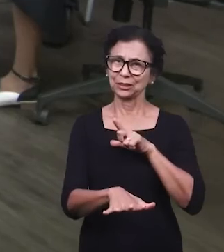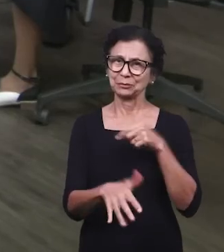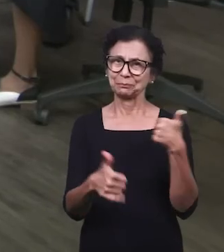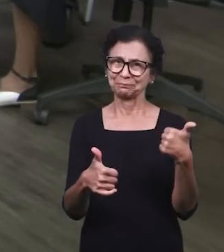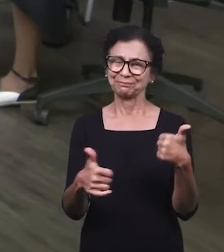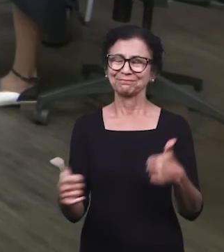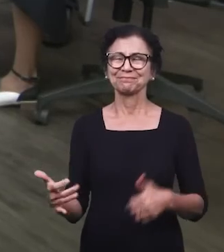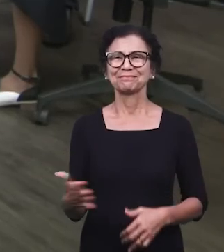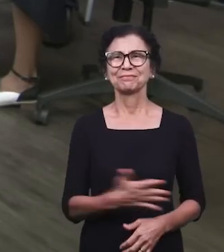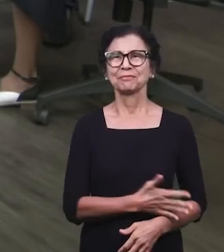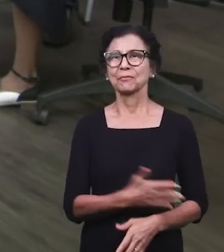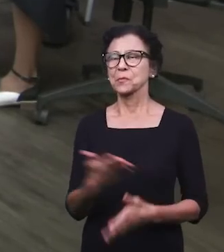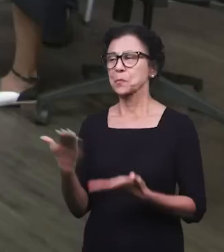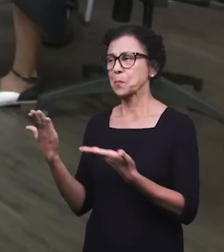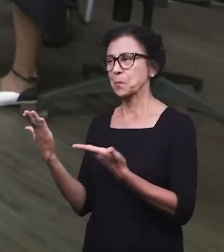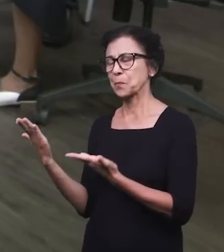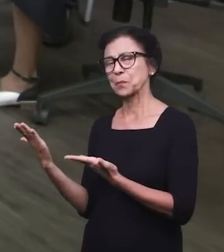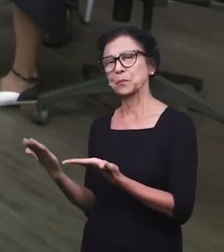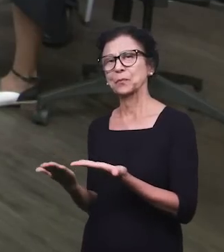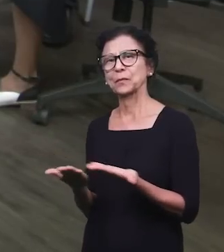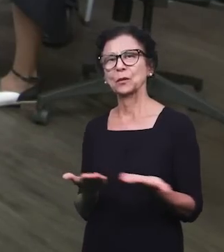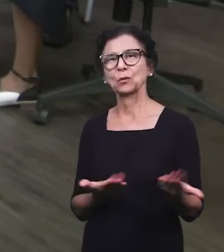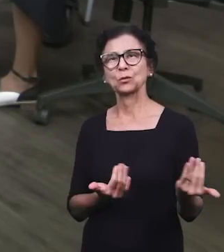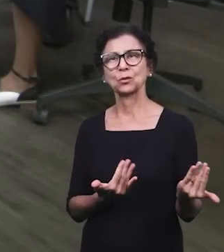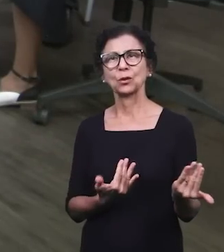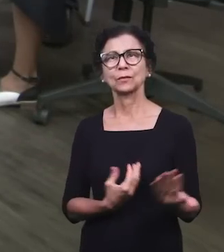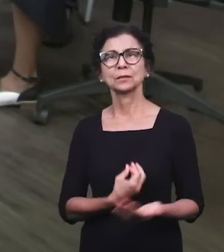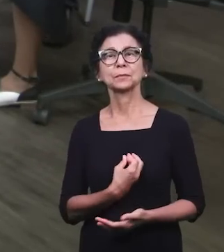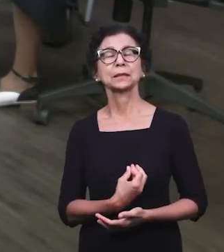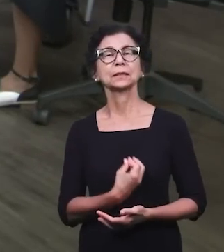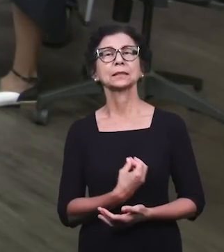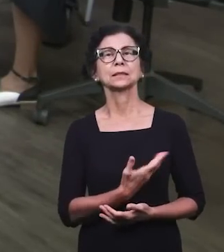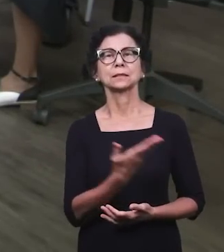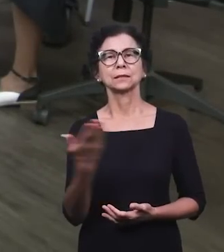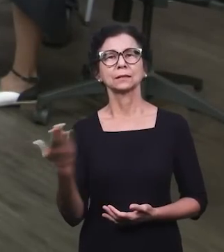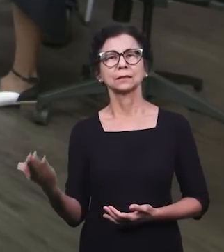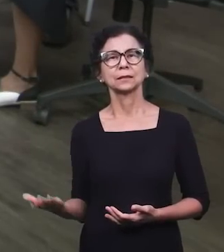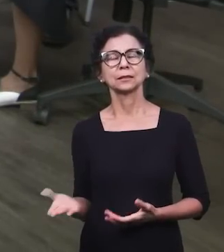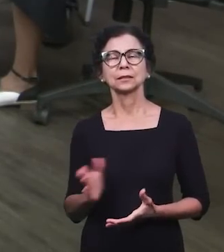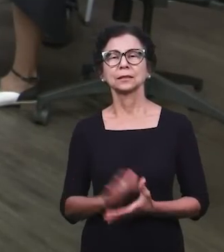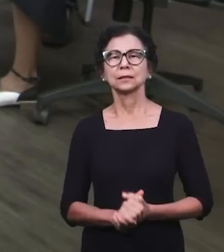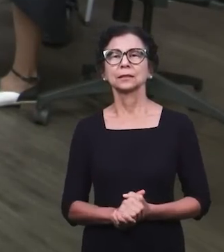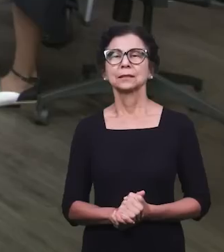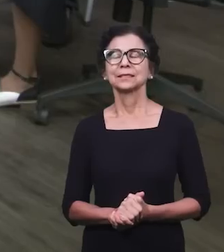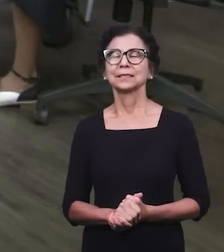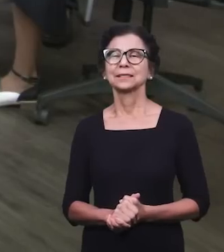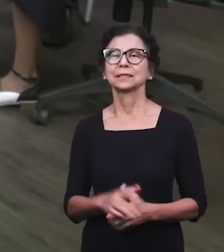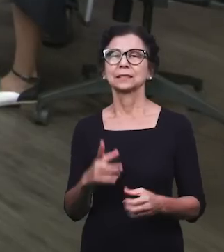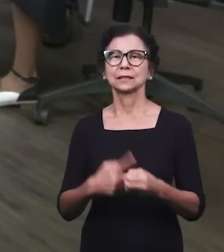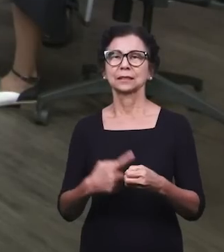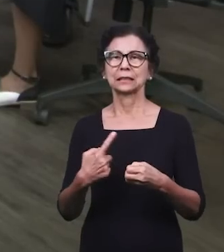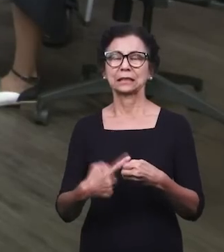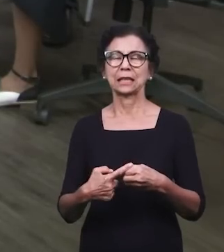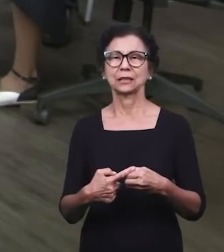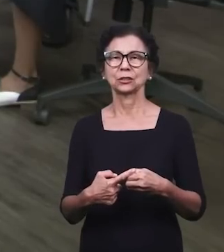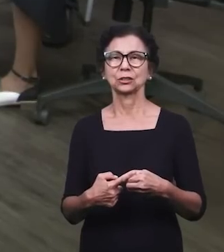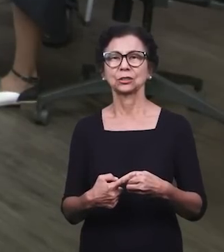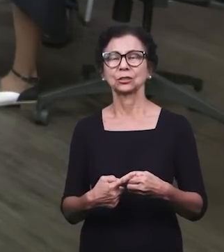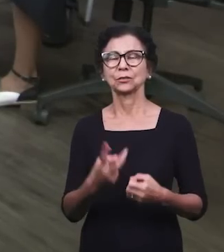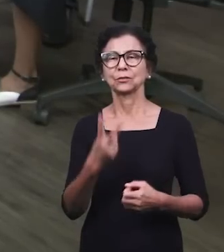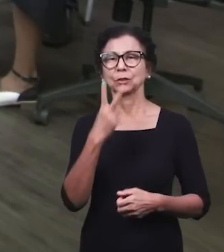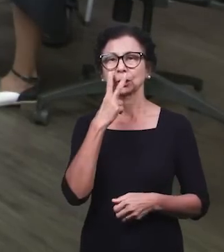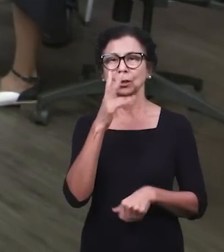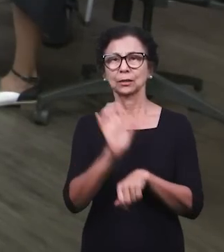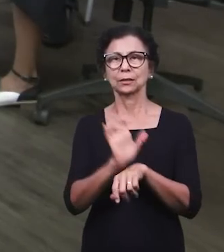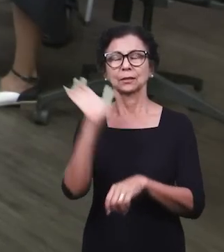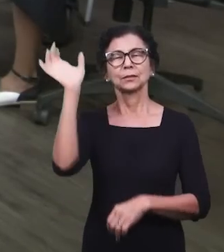agora sim, você vê os jovens que estamos aqui no estúdio hoje, são jovens da cidade de Vitória, daqui a pouco você vai entender, vai